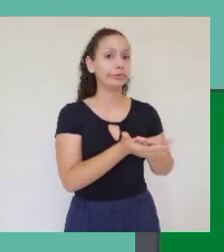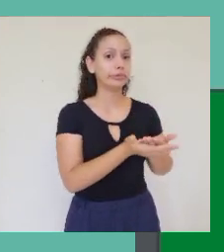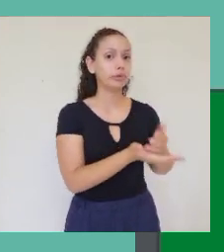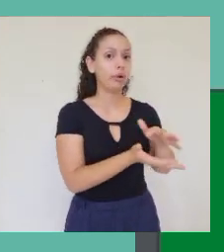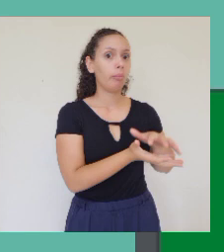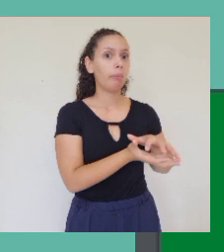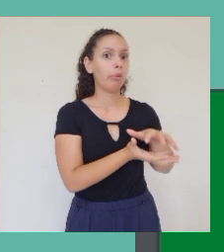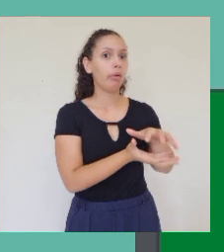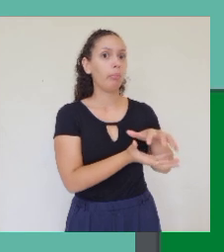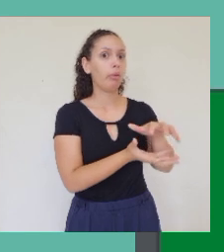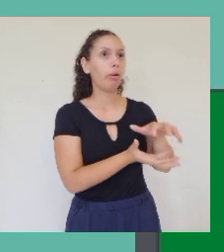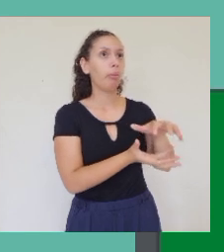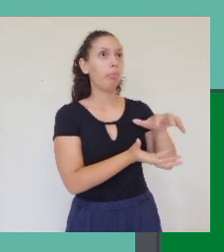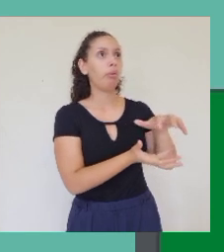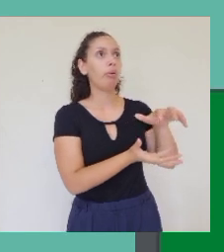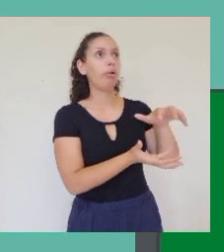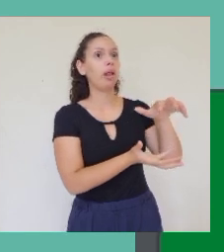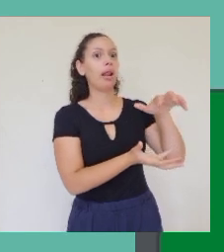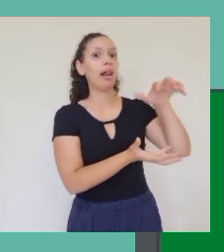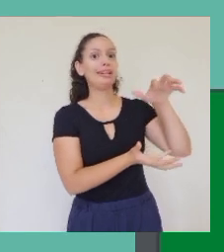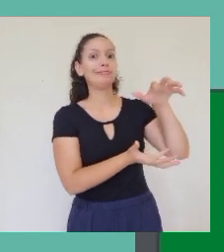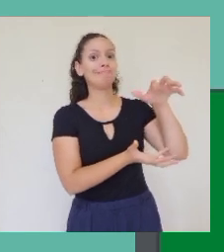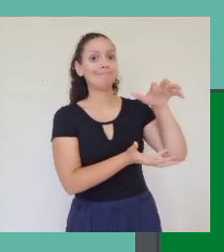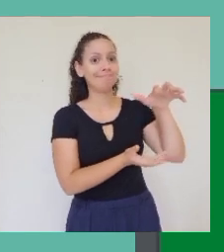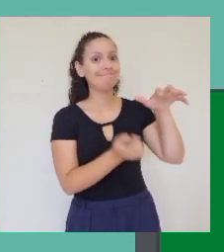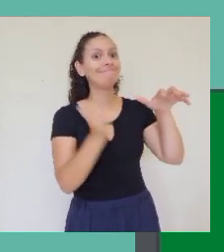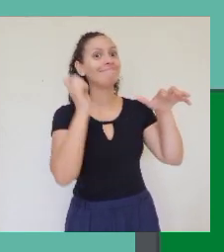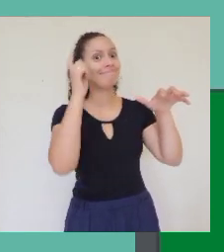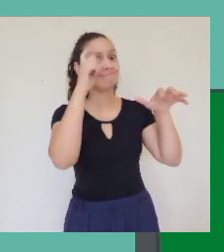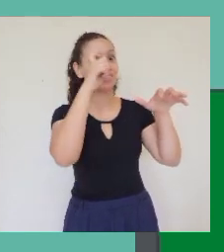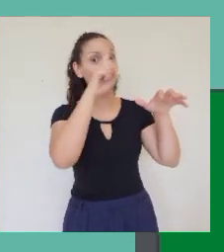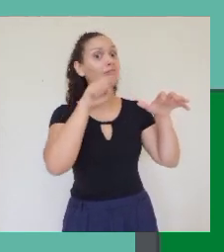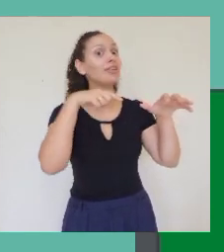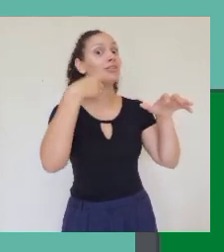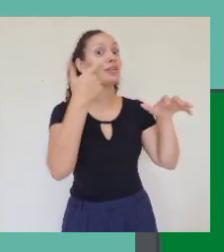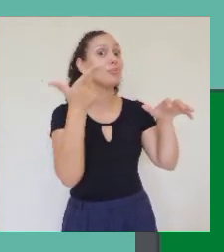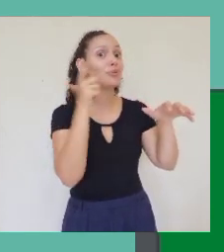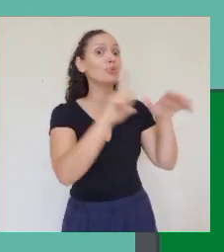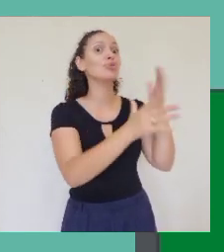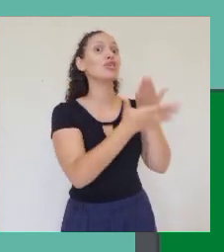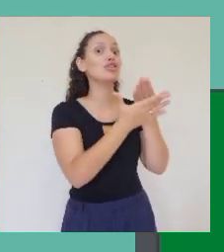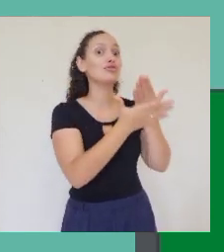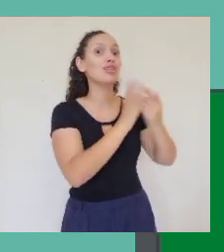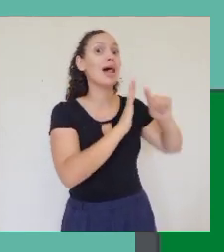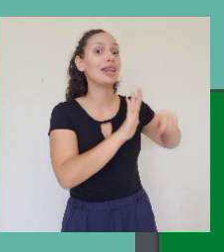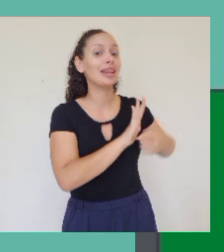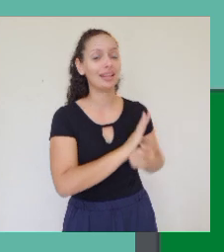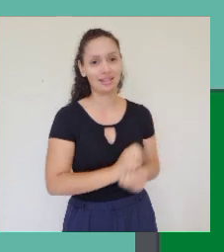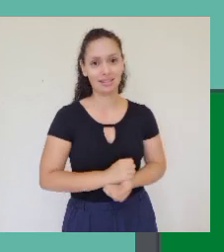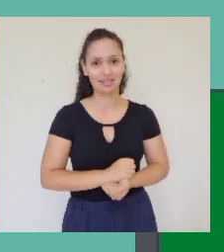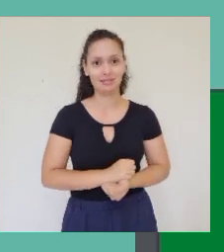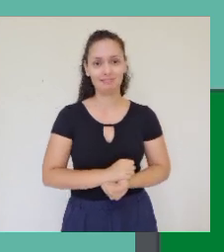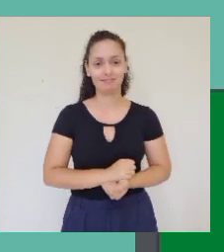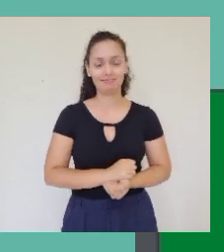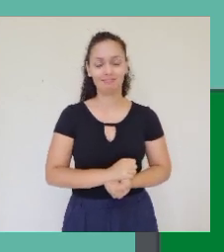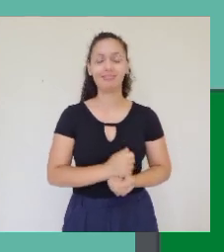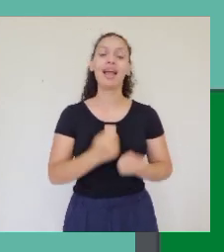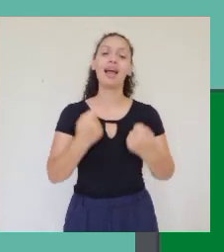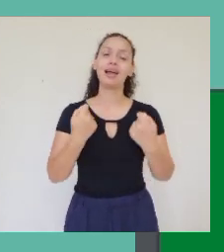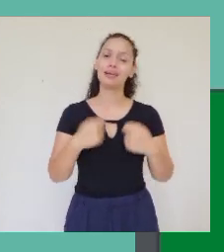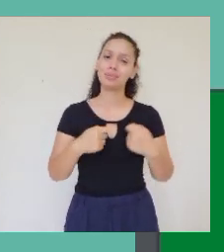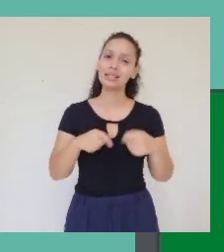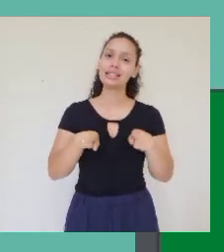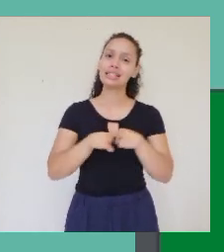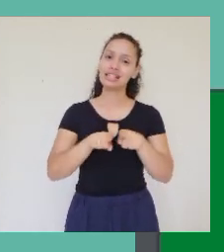aquela bola de neve, né? Então, estabelecer uma rotina, um tempo mínimo de estudos, né, até o seu descanso, que é o próximo passo, que são